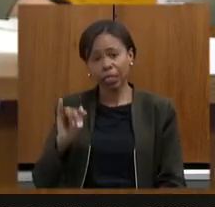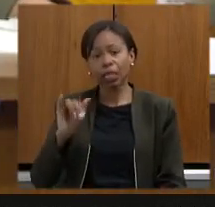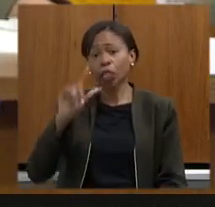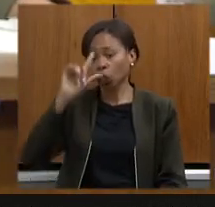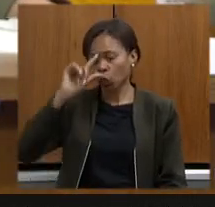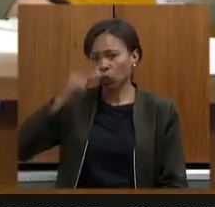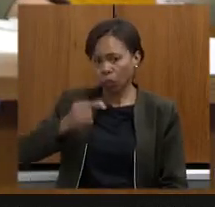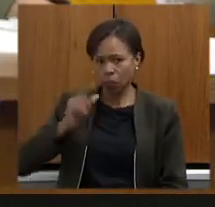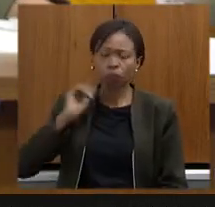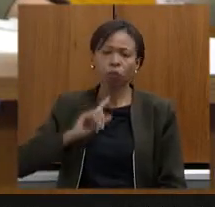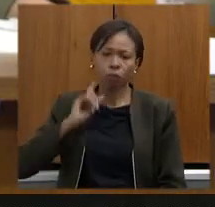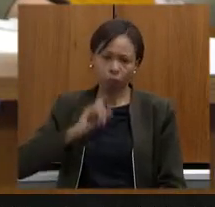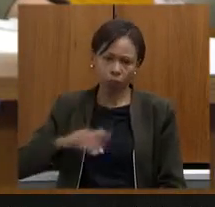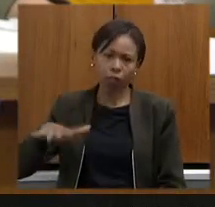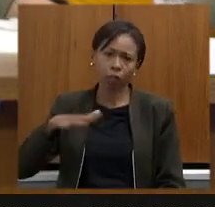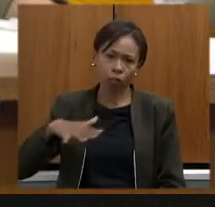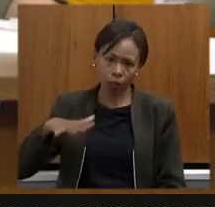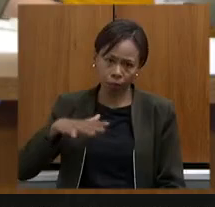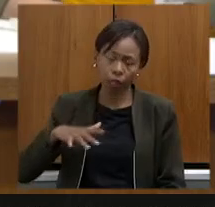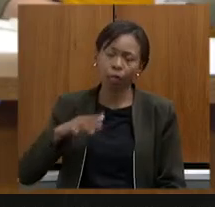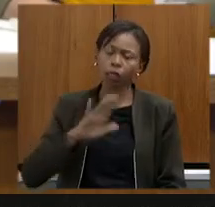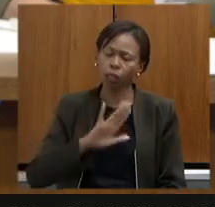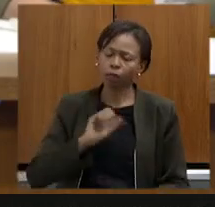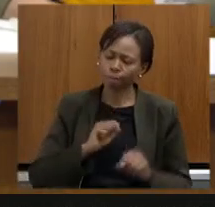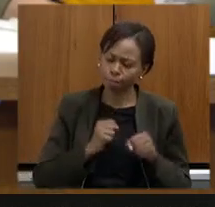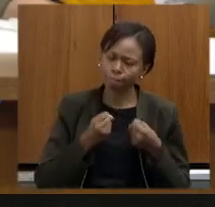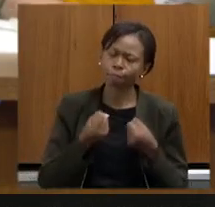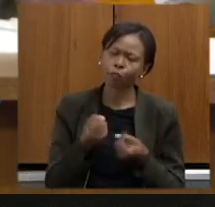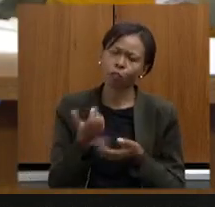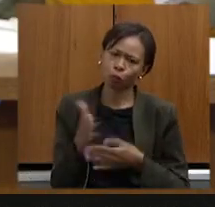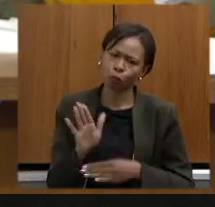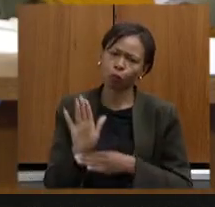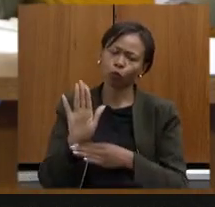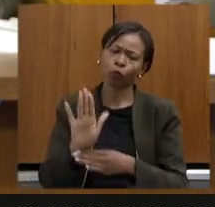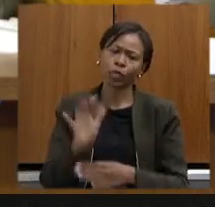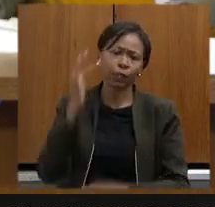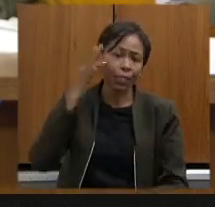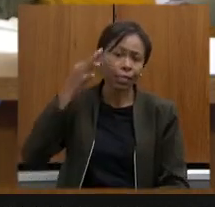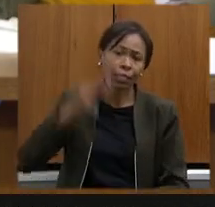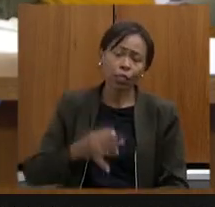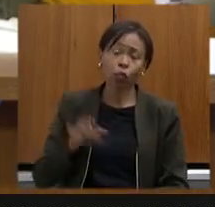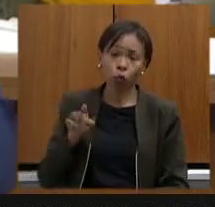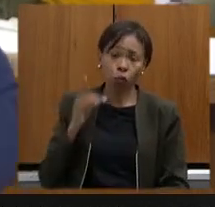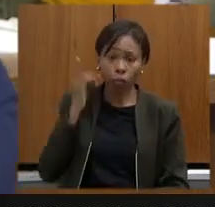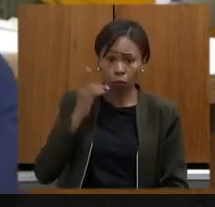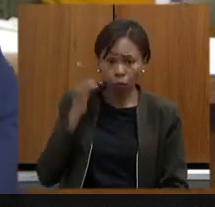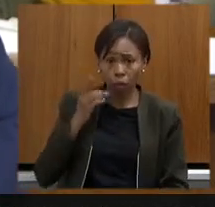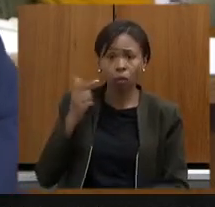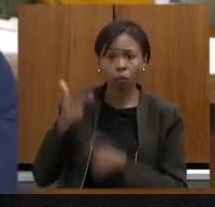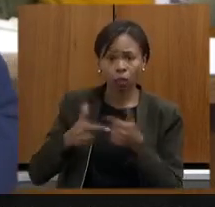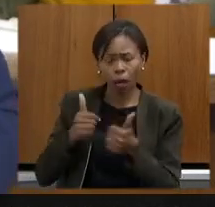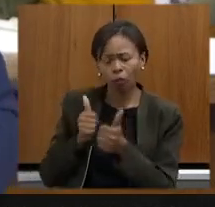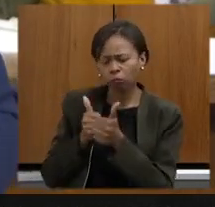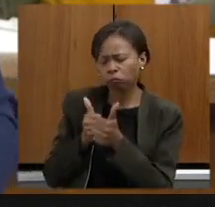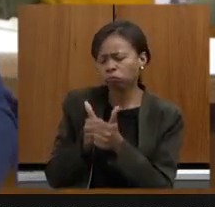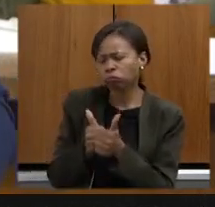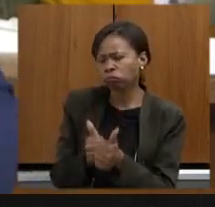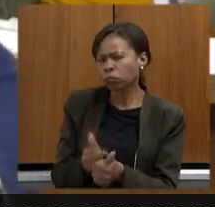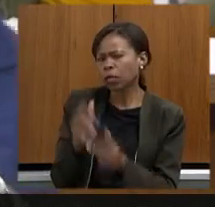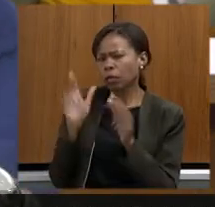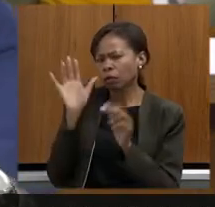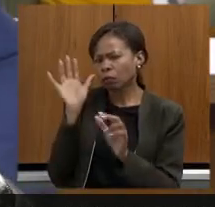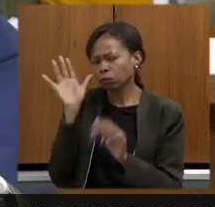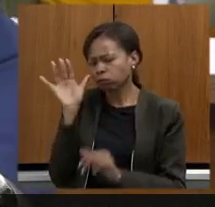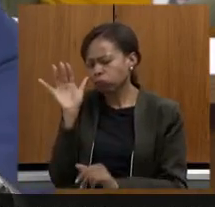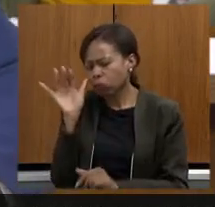Gerais será está sendo feita e eu tenho certeza que o seu trabalho Deputado acompanhado de perto por desse andamento